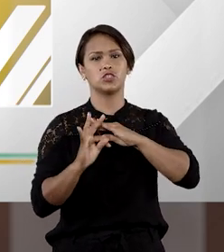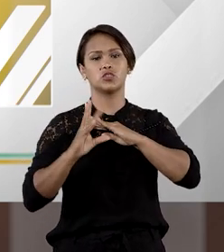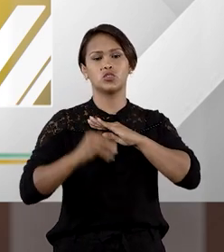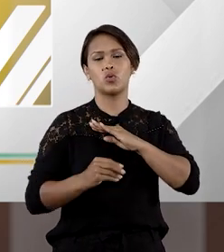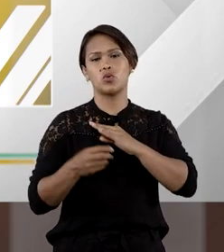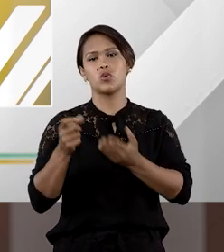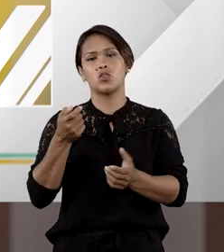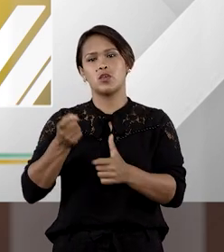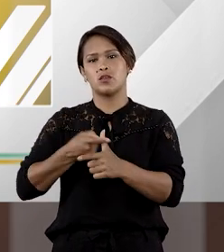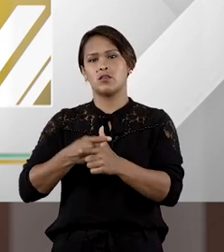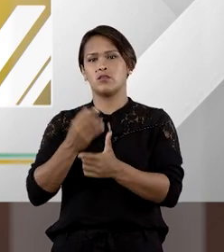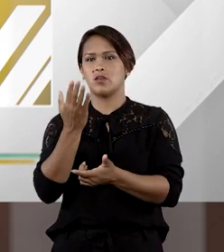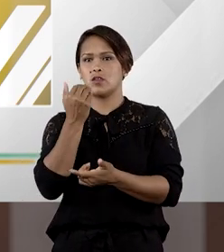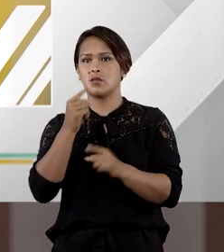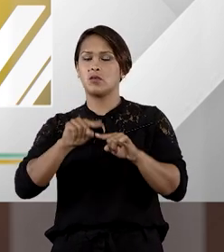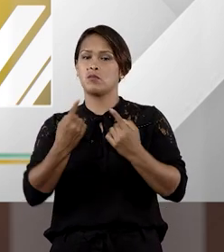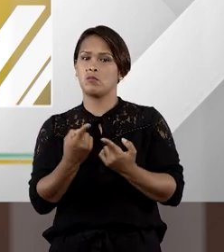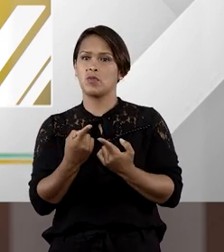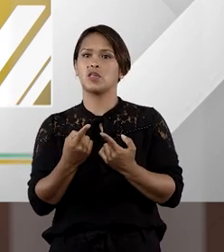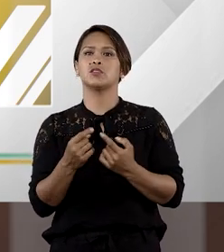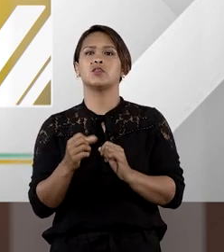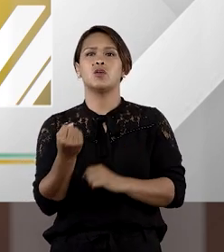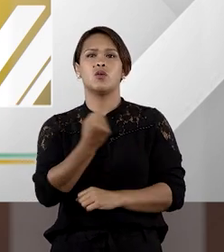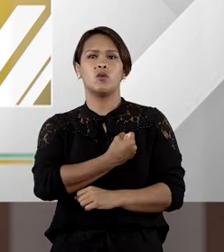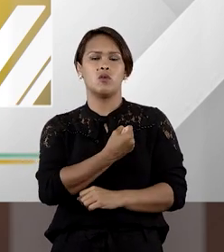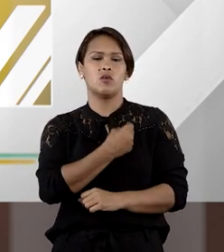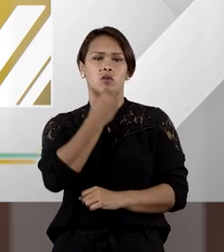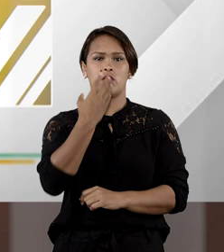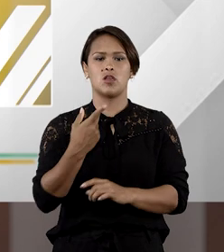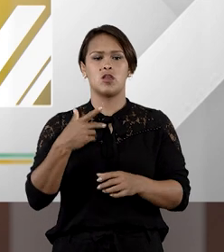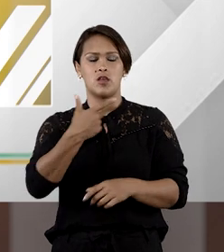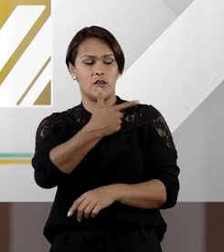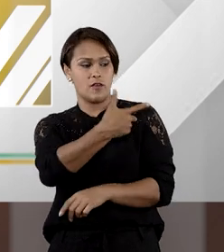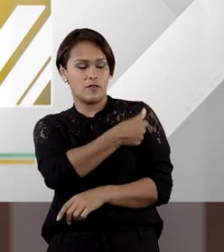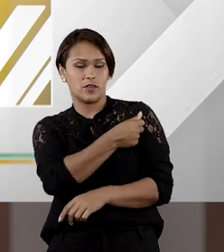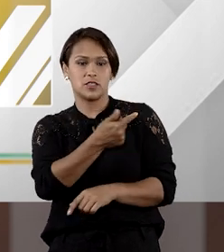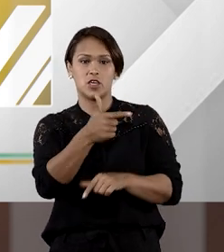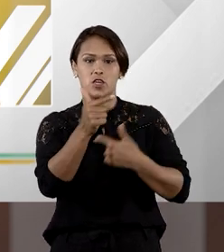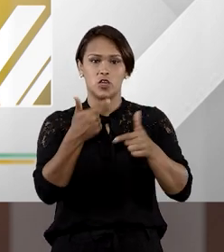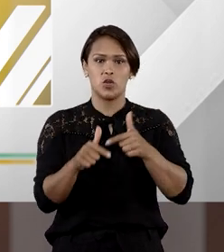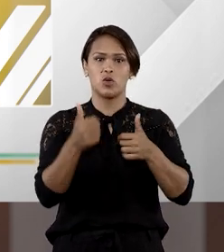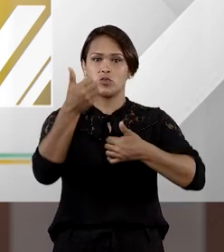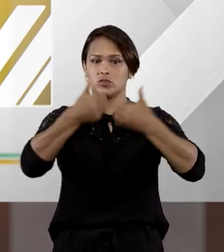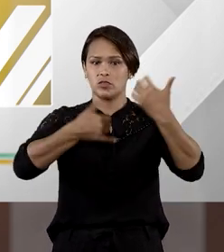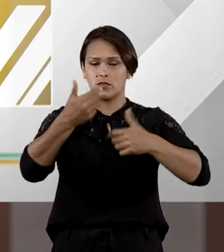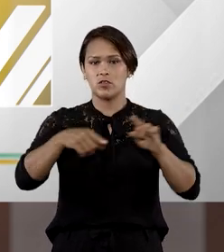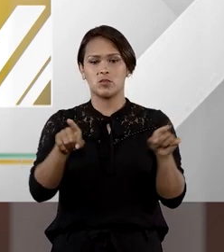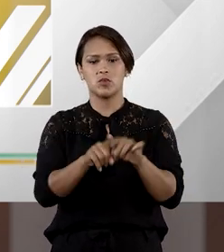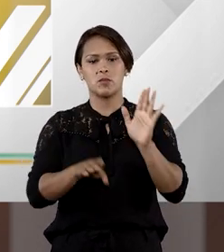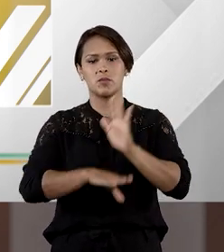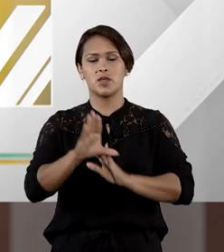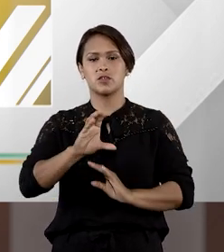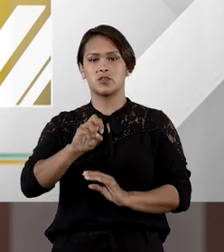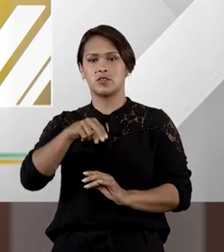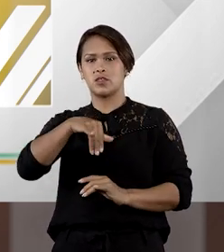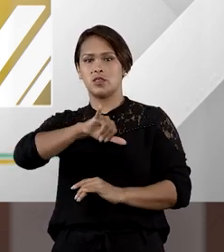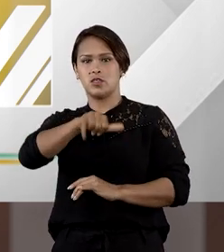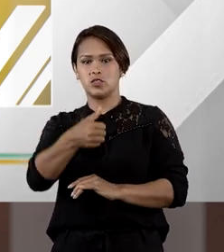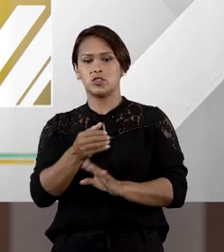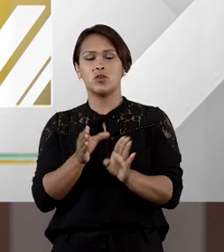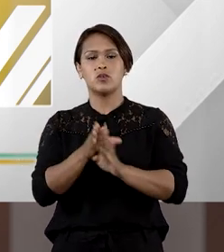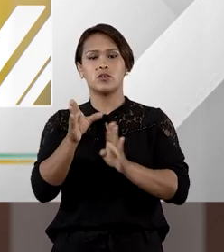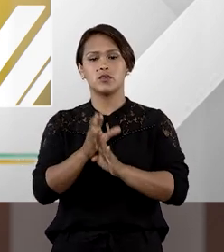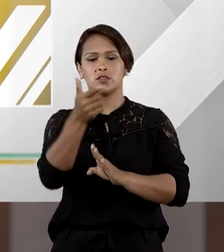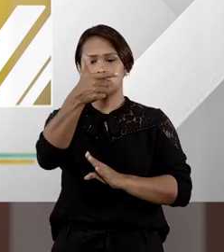de alimentos. Mas, com um número considerável aí de vacinados e outros pontos mais, o CNJ está